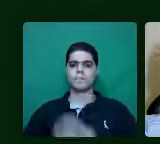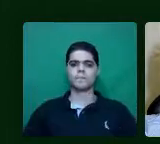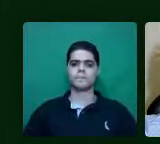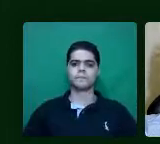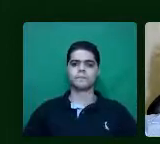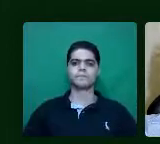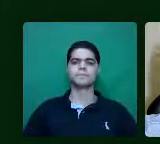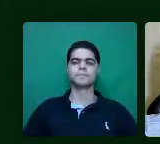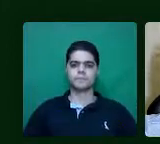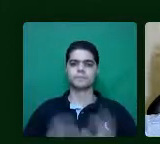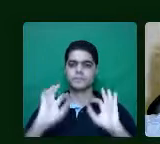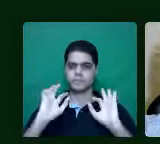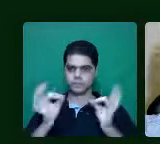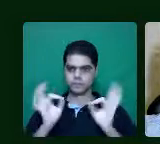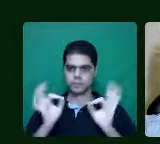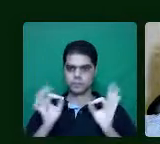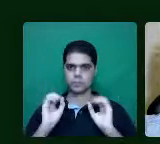Beleza?